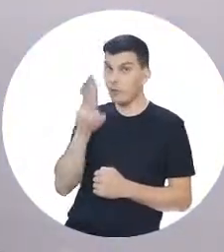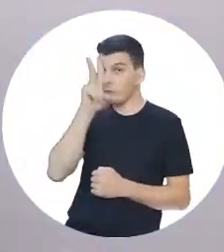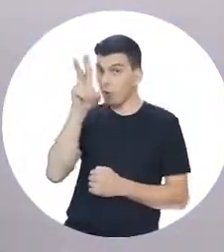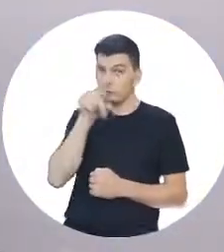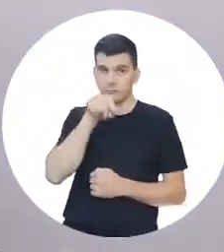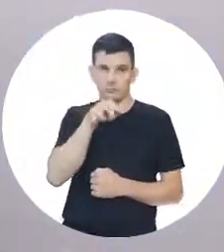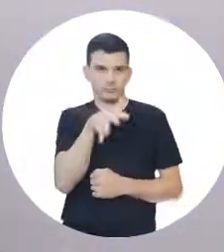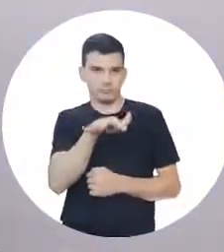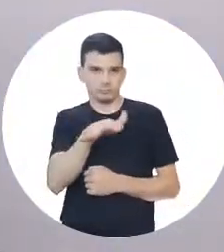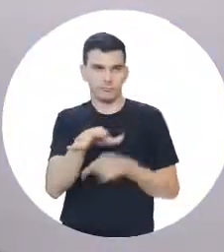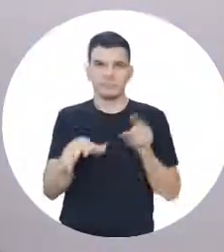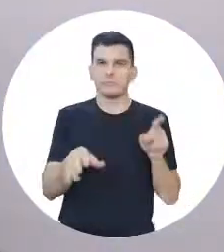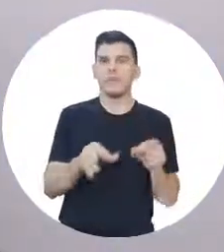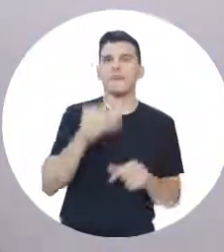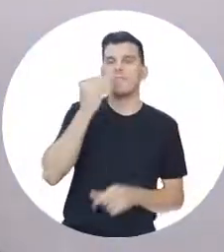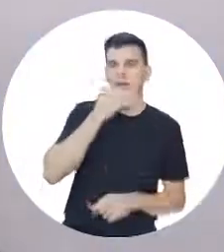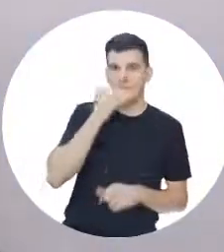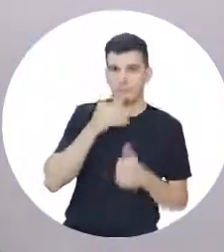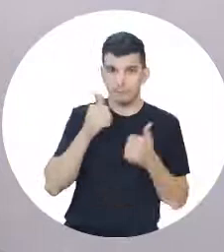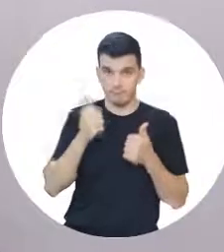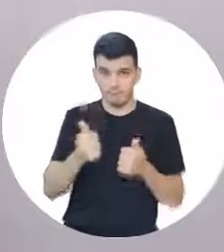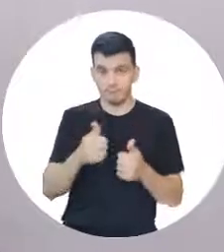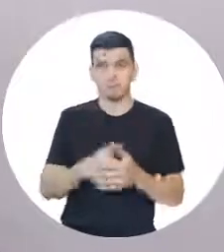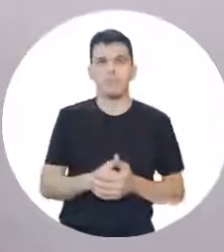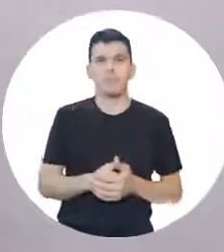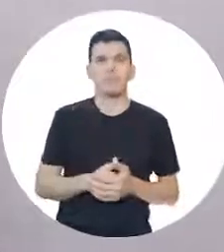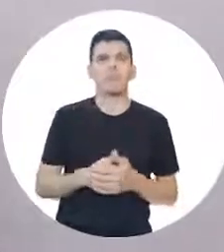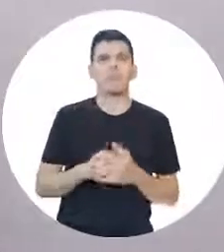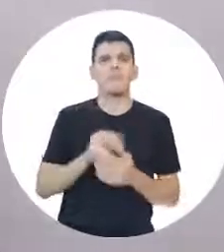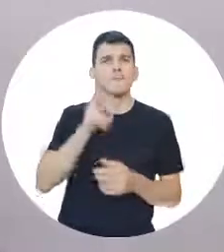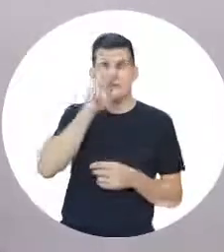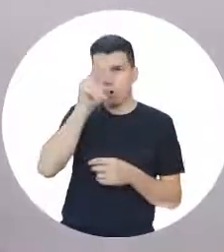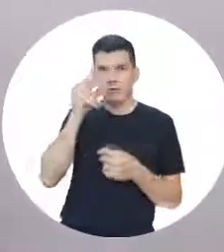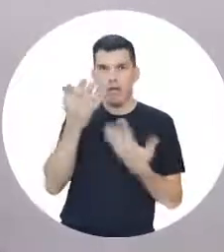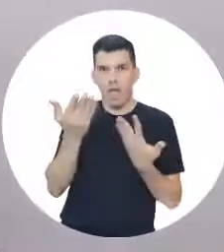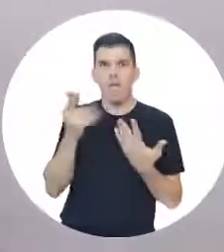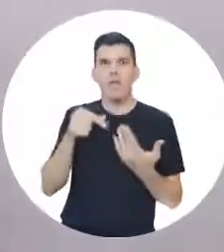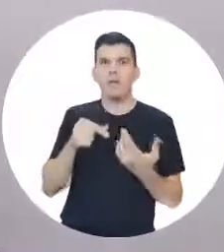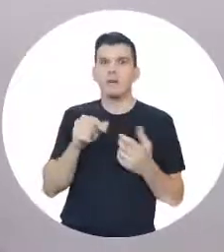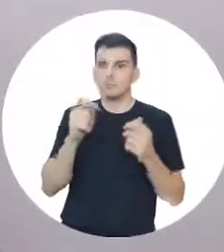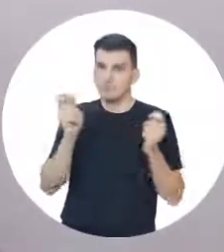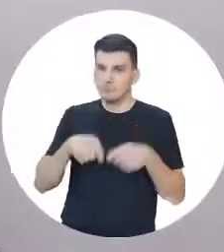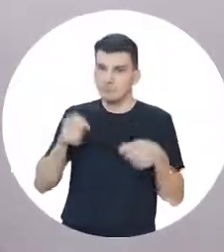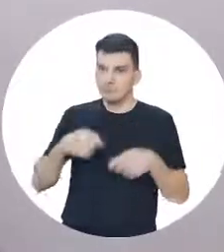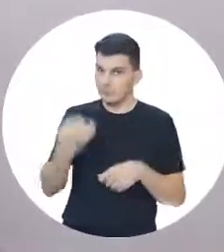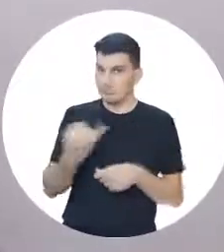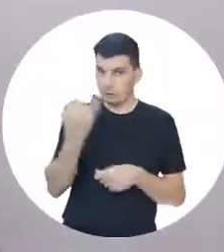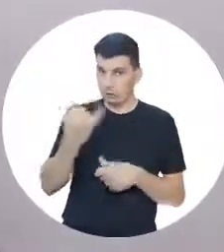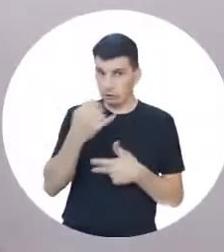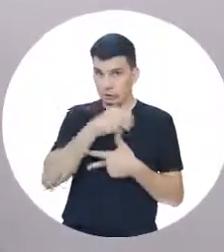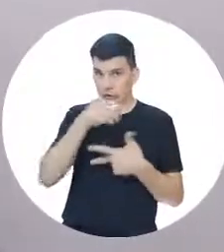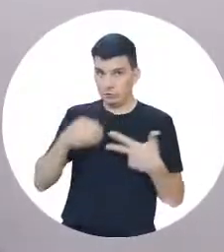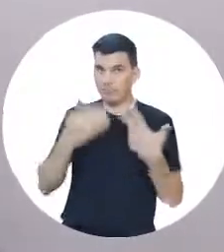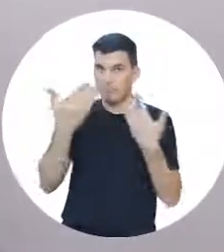esse é moderado e esse é um ácido fraco. Força de ácidos é